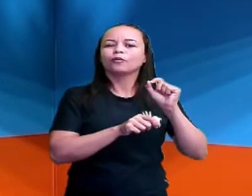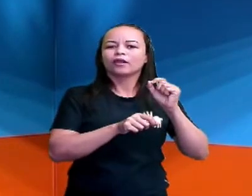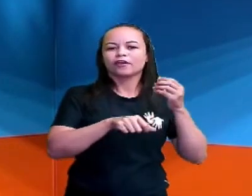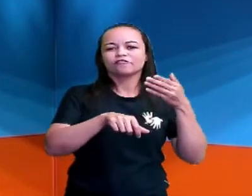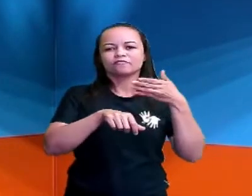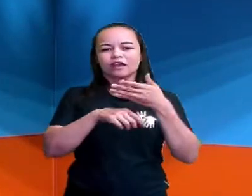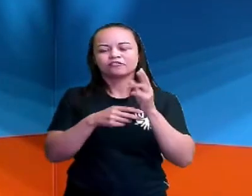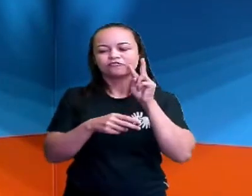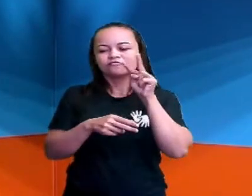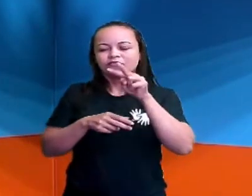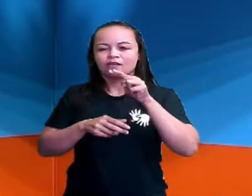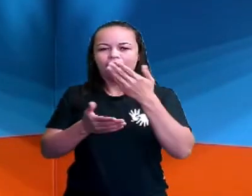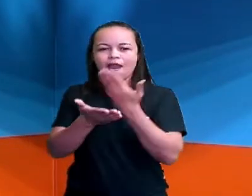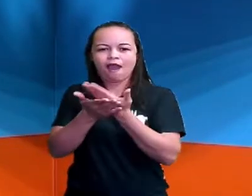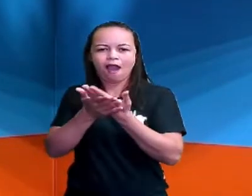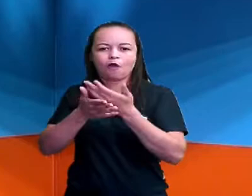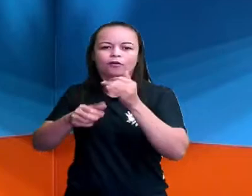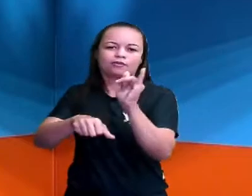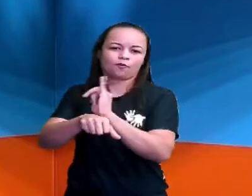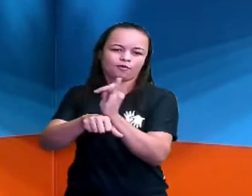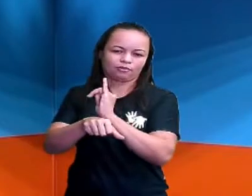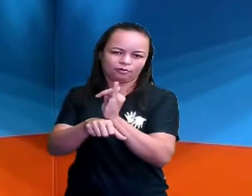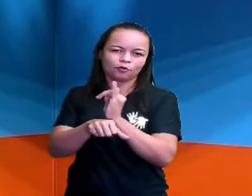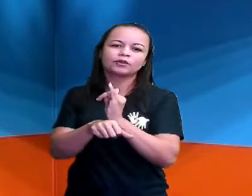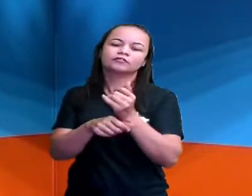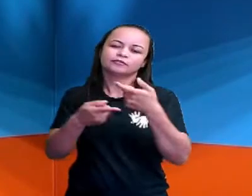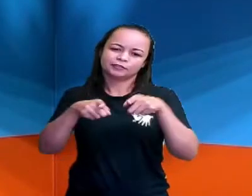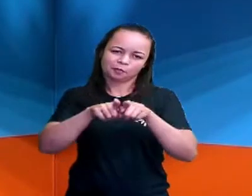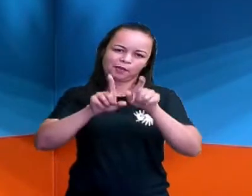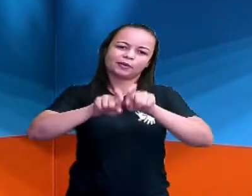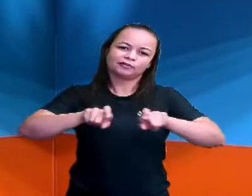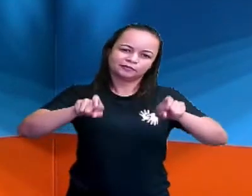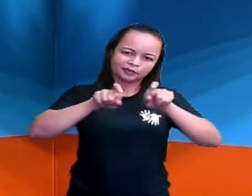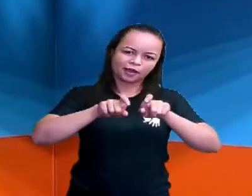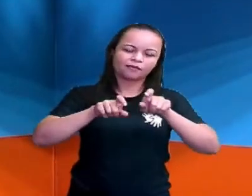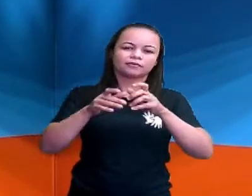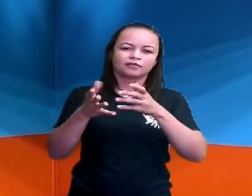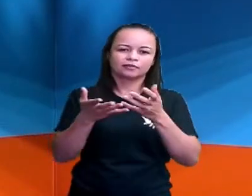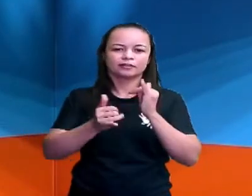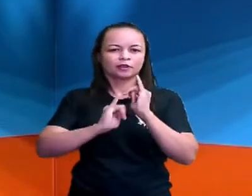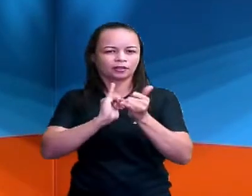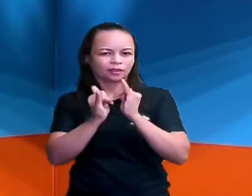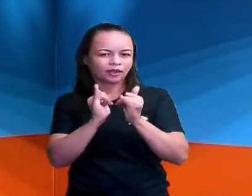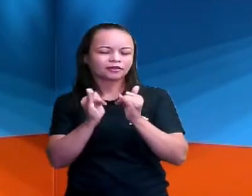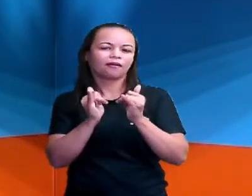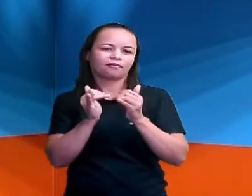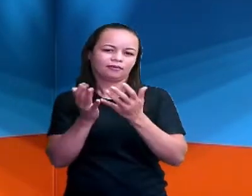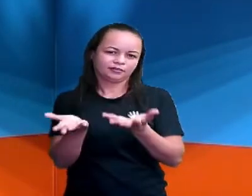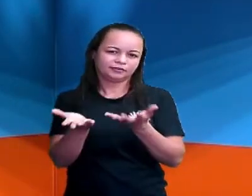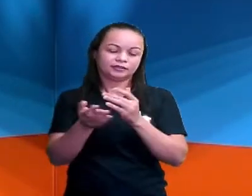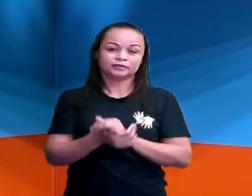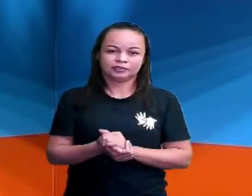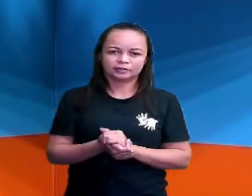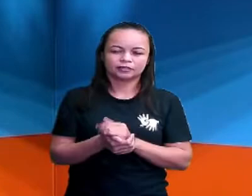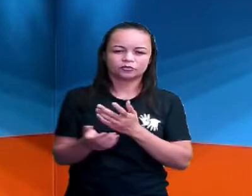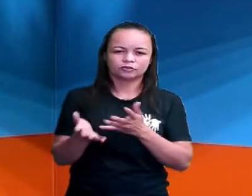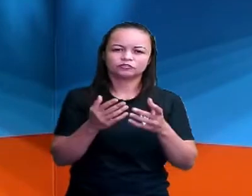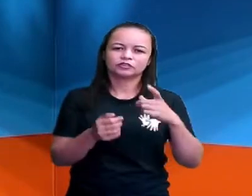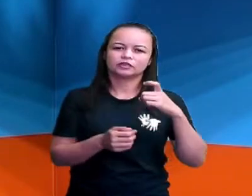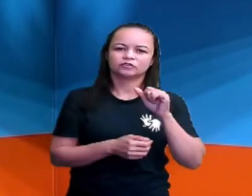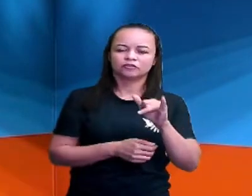YouTube e assistir a aula através da internet, ou no celular, no computador. E se você tiver uma televisão